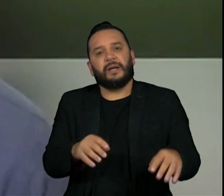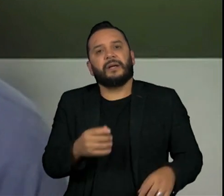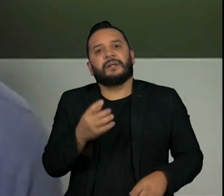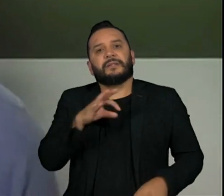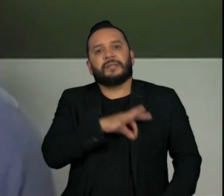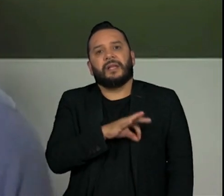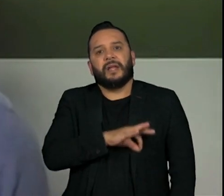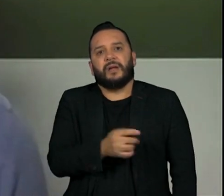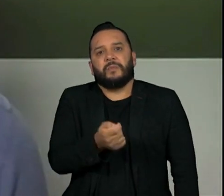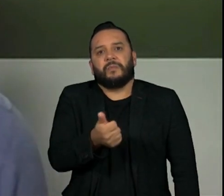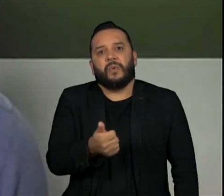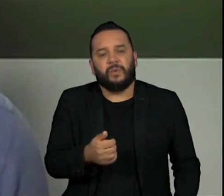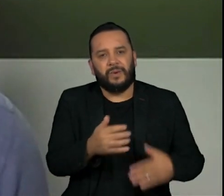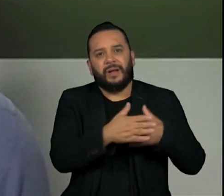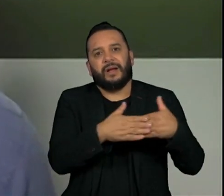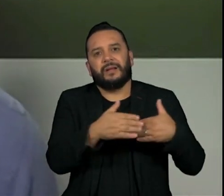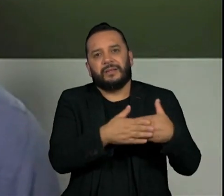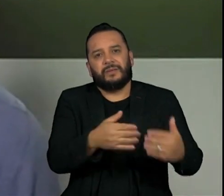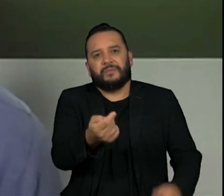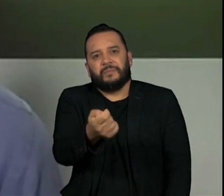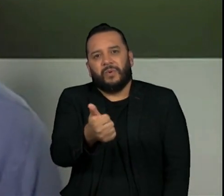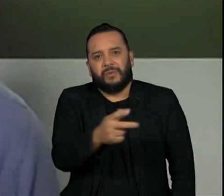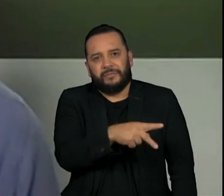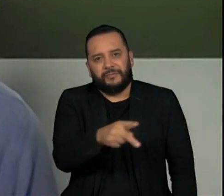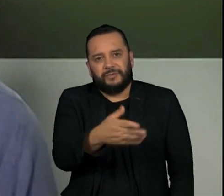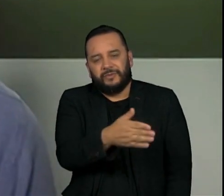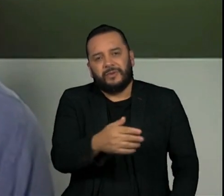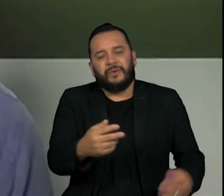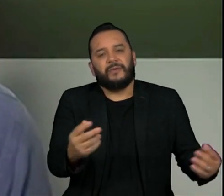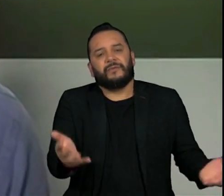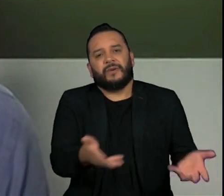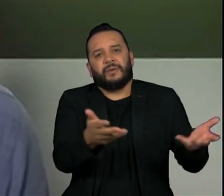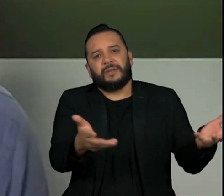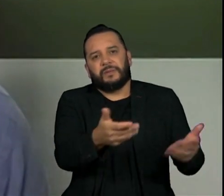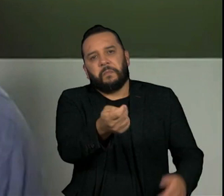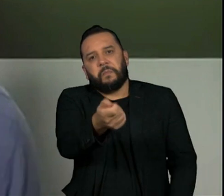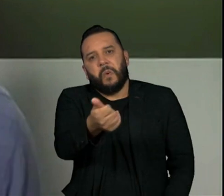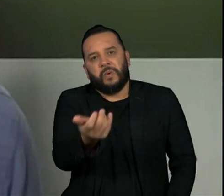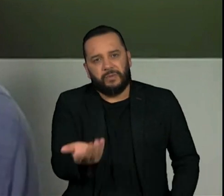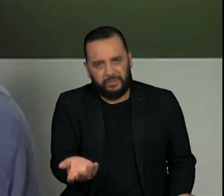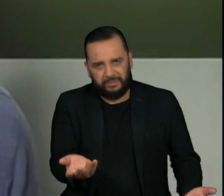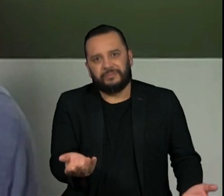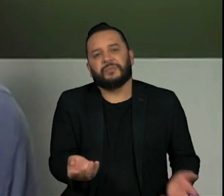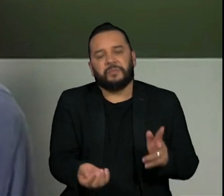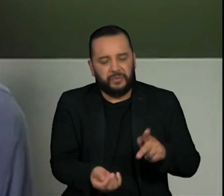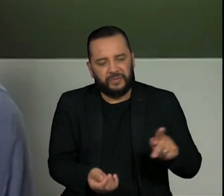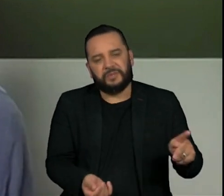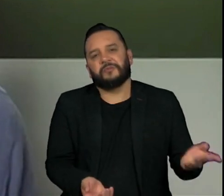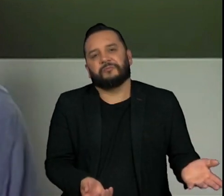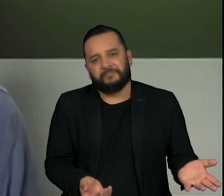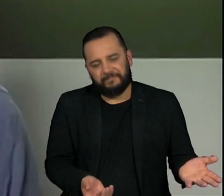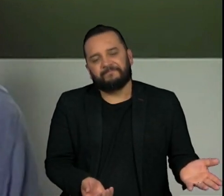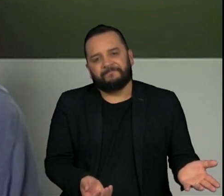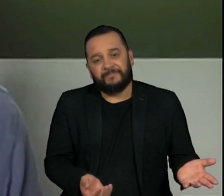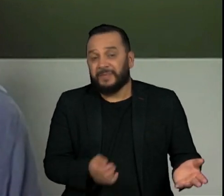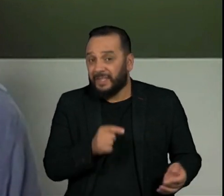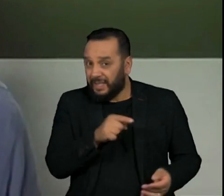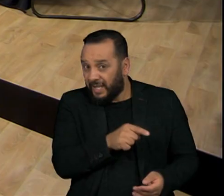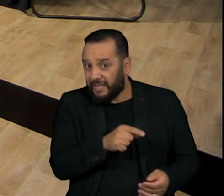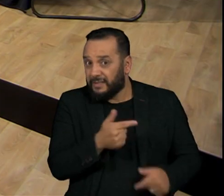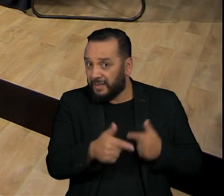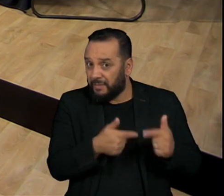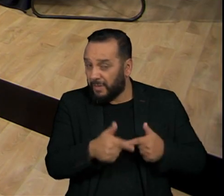investimento em energia, carinho que eles recebem, pouca valorização que eles recebem para o trabalho imenso e importantíssimo que eles